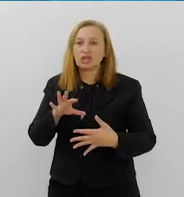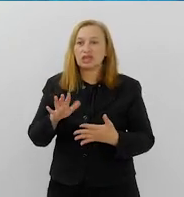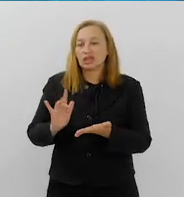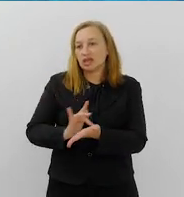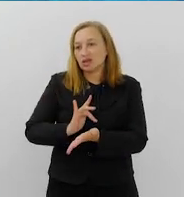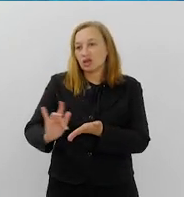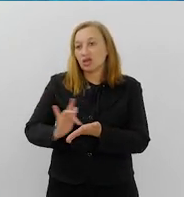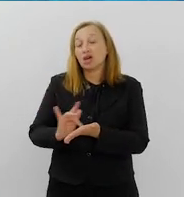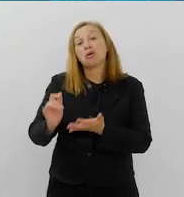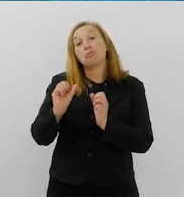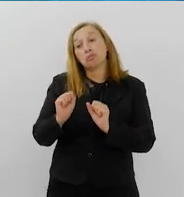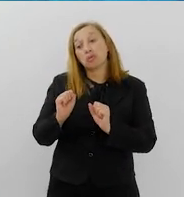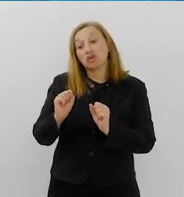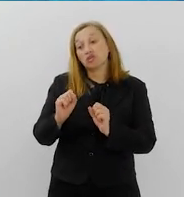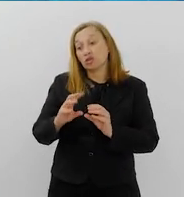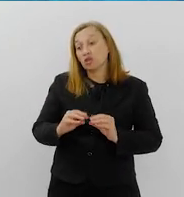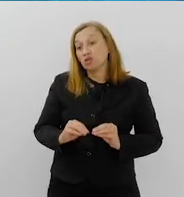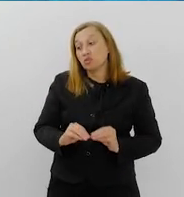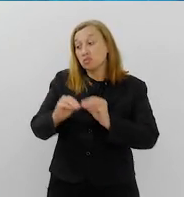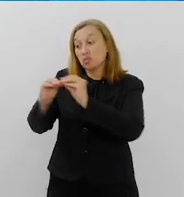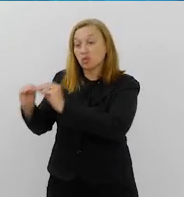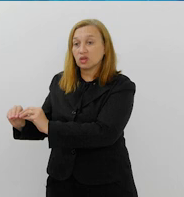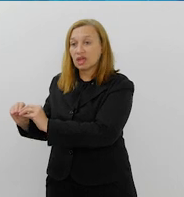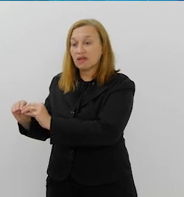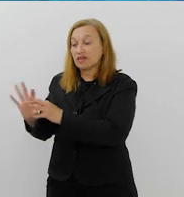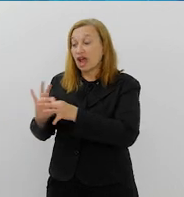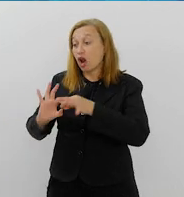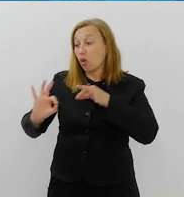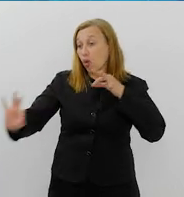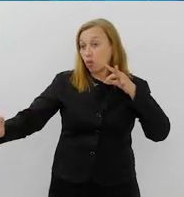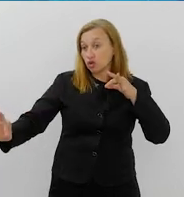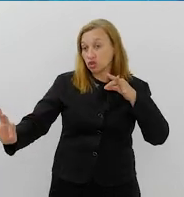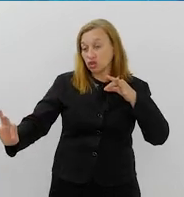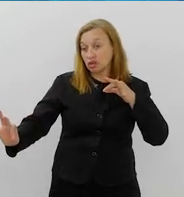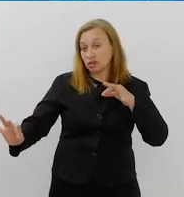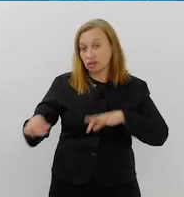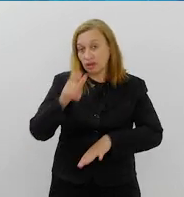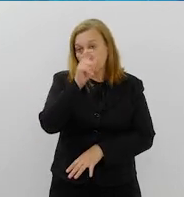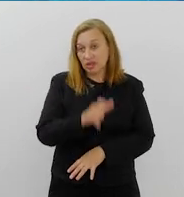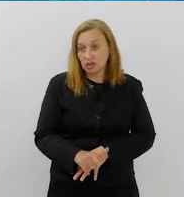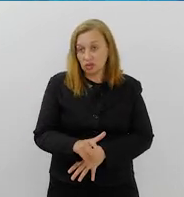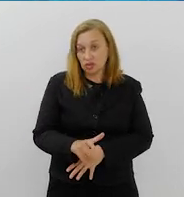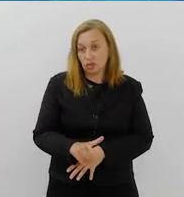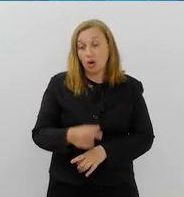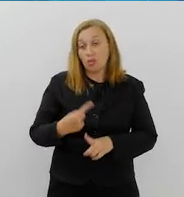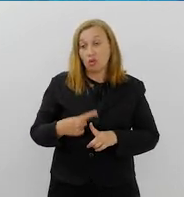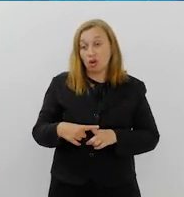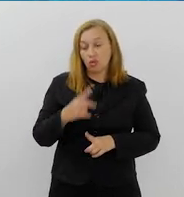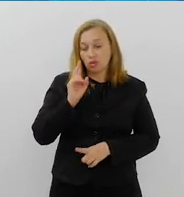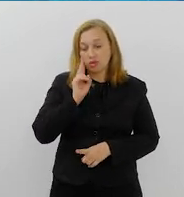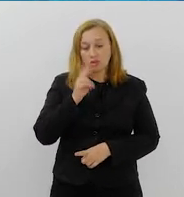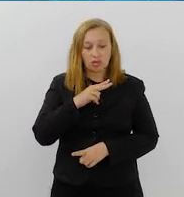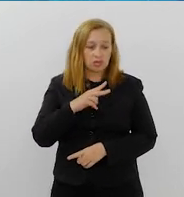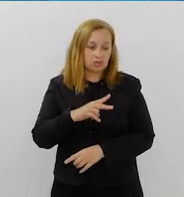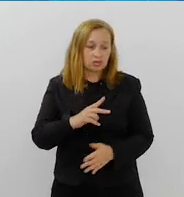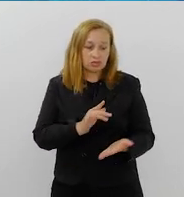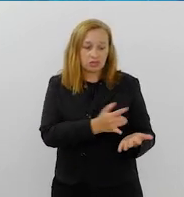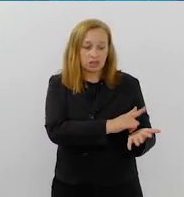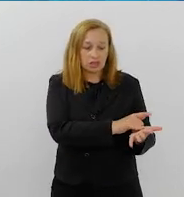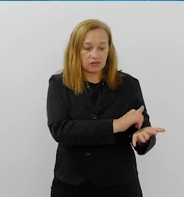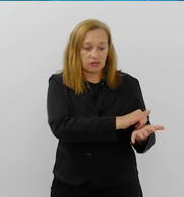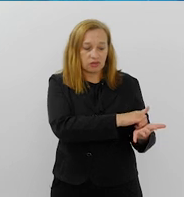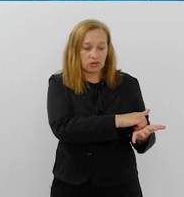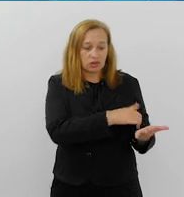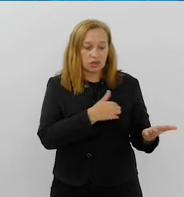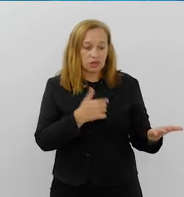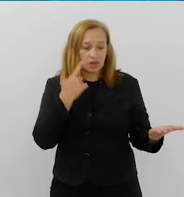se possível que o eletrônico nem fique no mesmo ambiente que ela durma, que nem fique no quarto, né? Porque quando eu olho para o meu